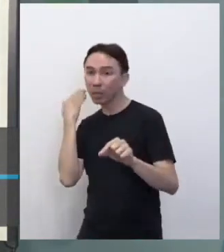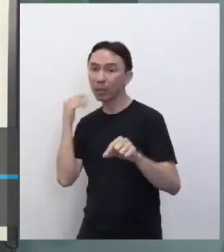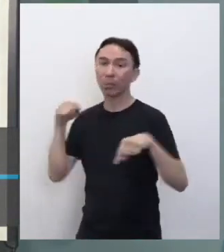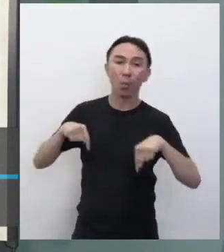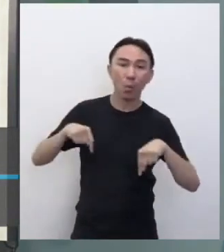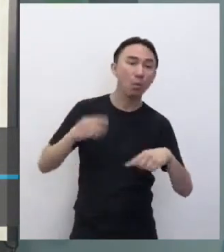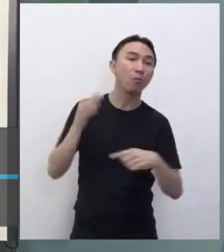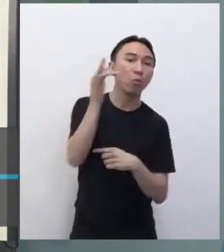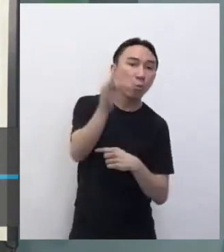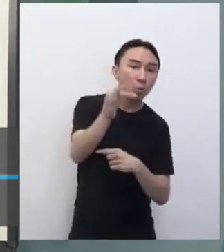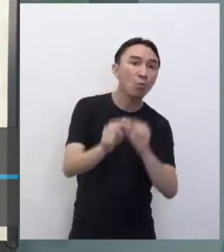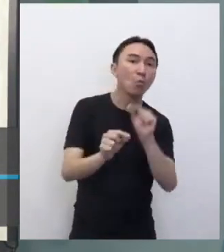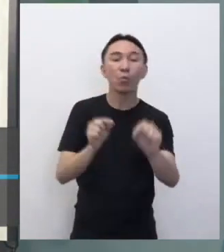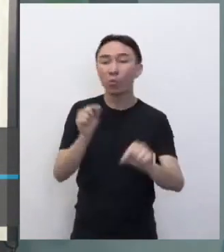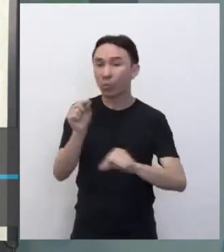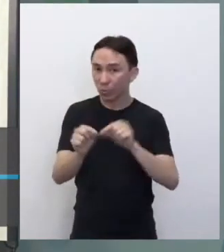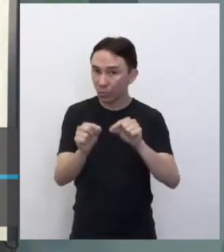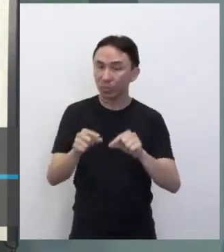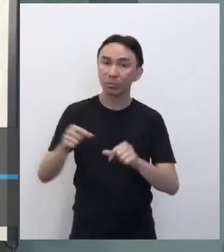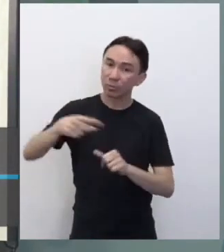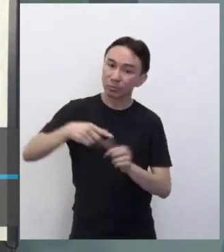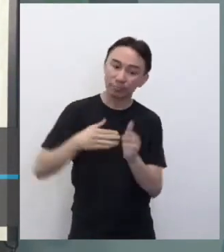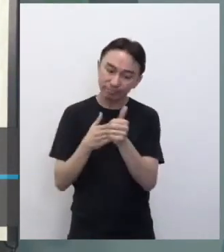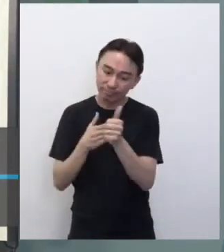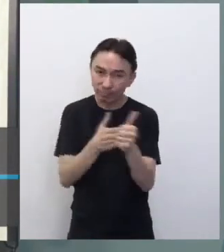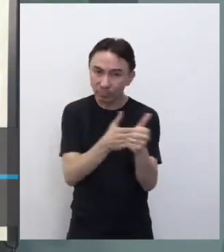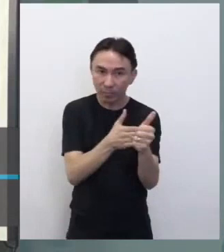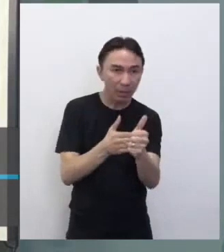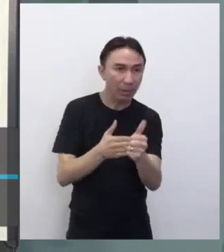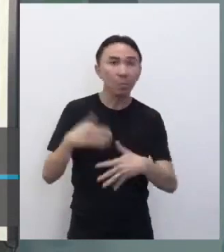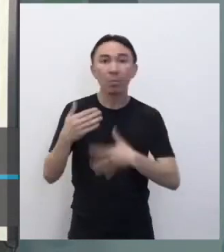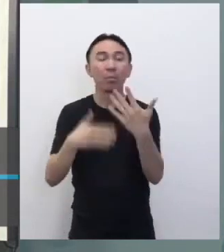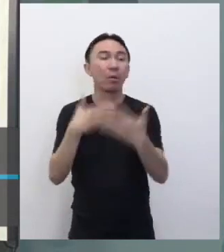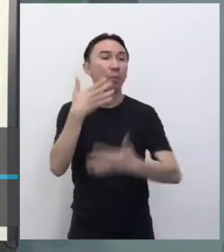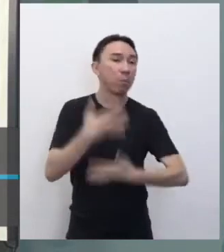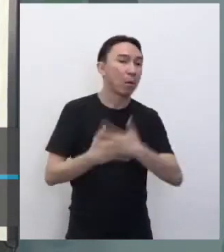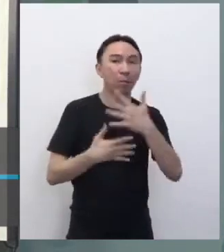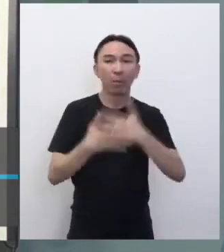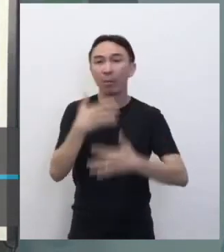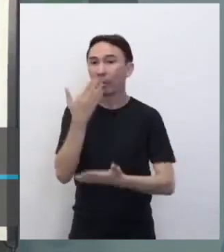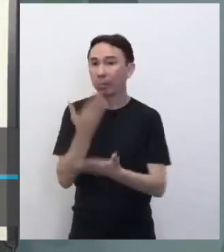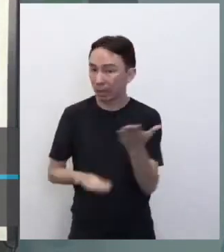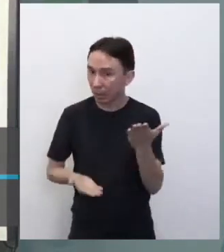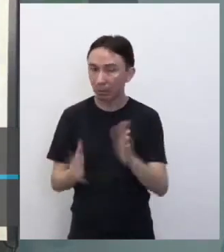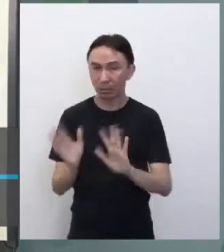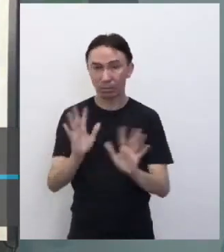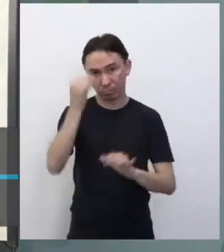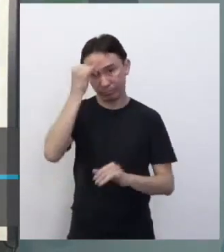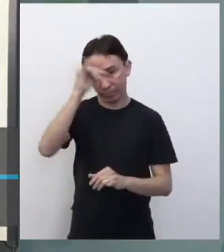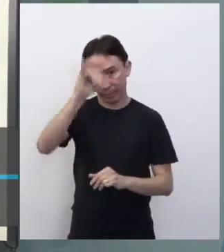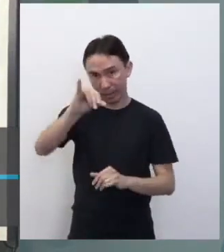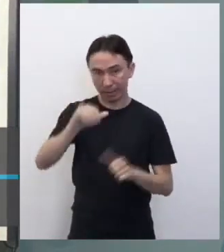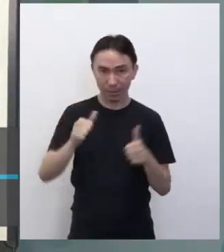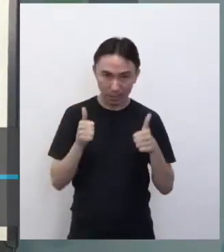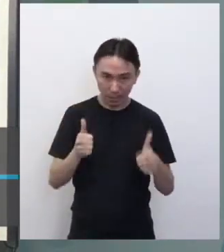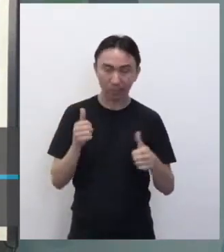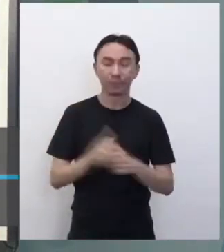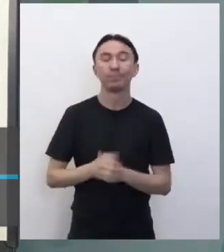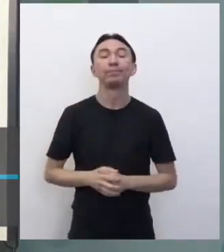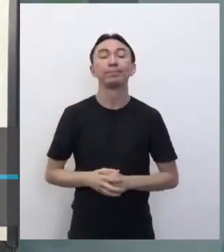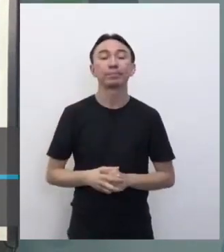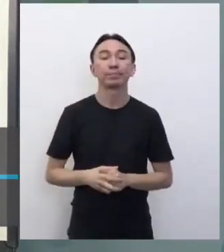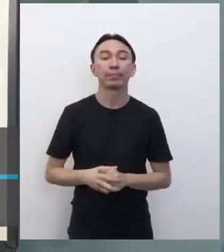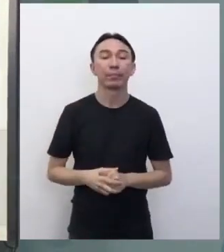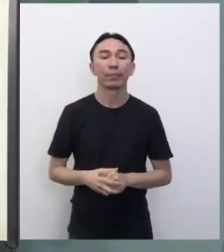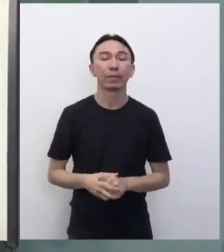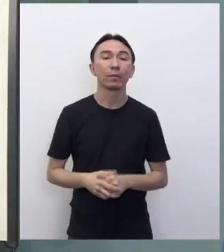sempre importante a gente acompanhar para não perder datas e eventos que estejam relacionados aí com o Enem, ok? E o outro recado que a gente